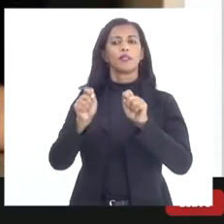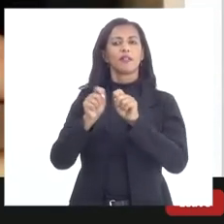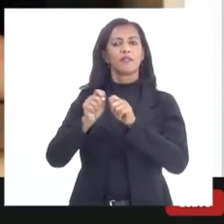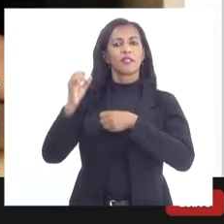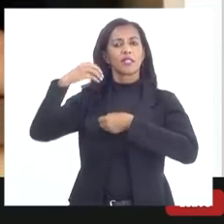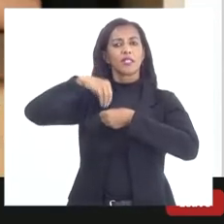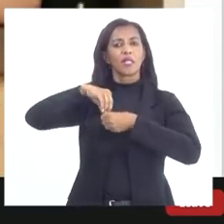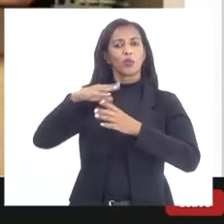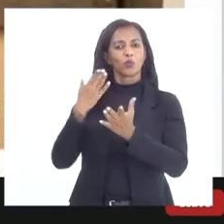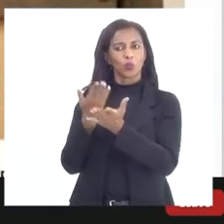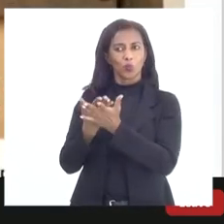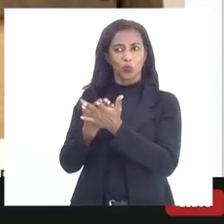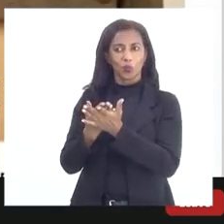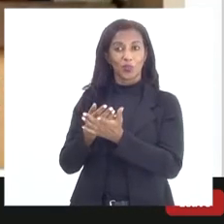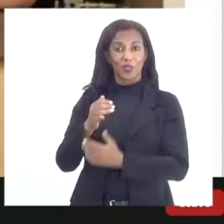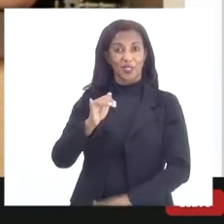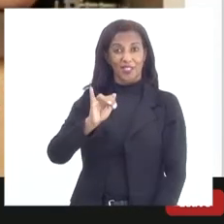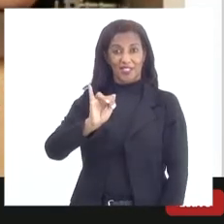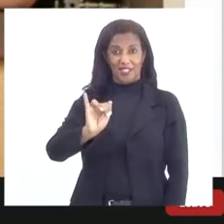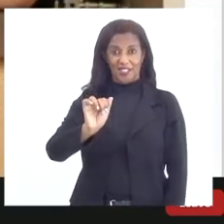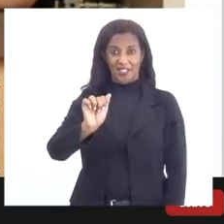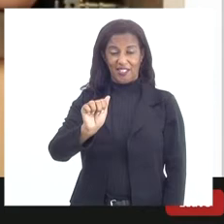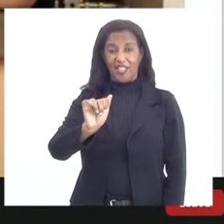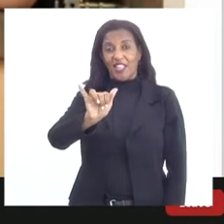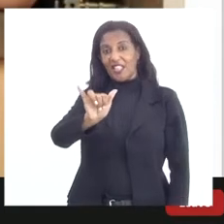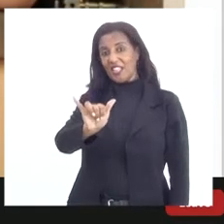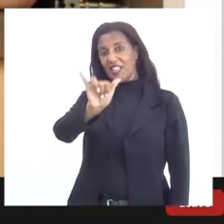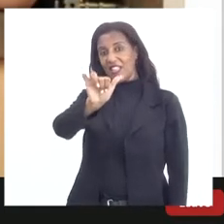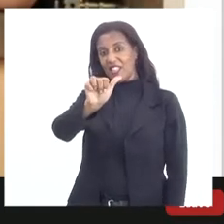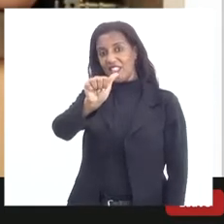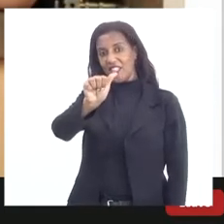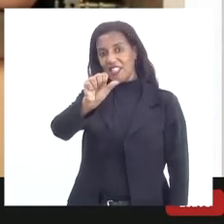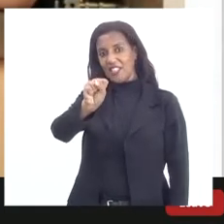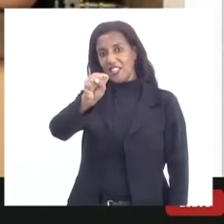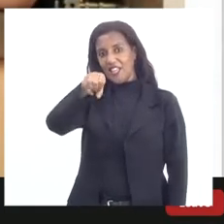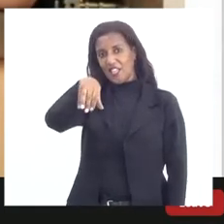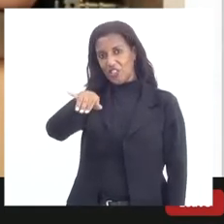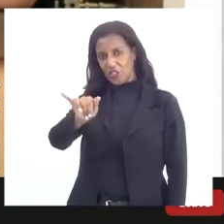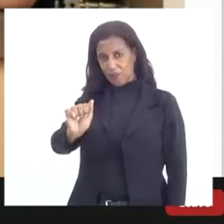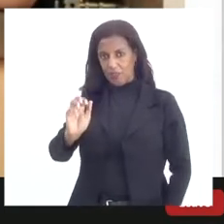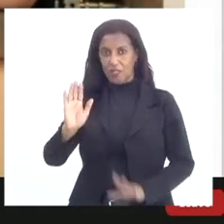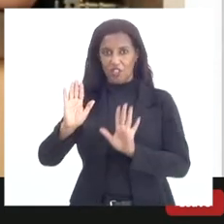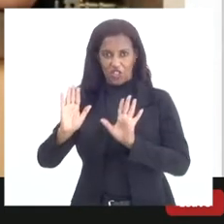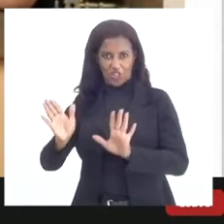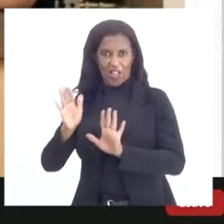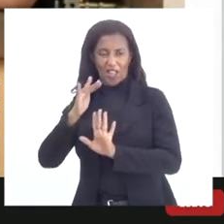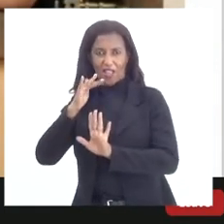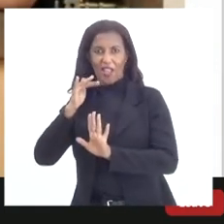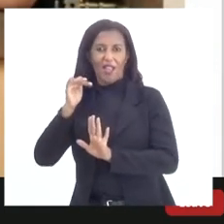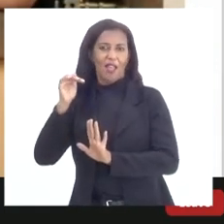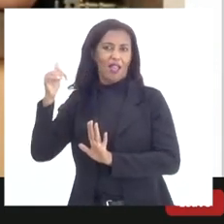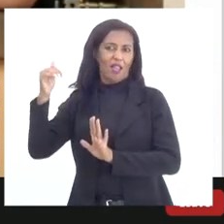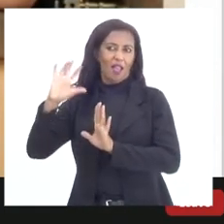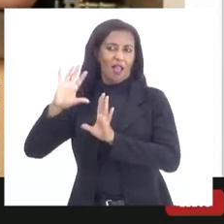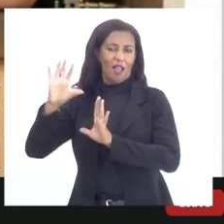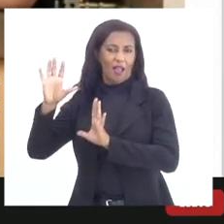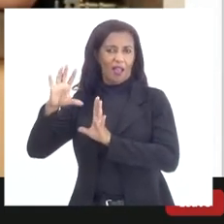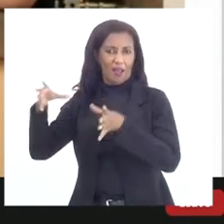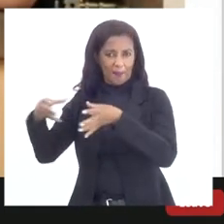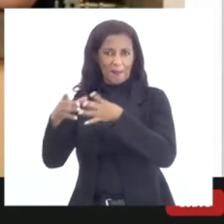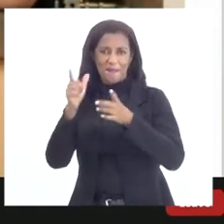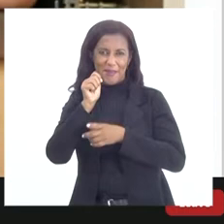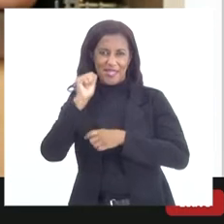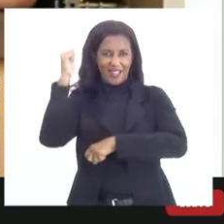Querer. Essa é a Yasmin, da casa da Yaomi Dareuá, falecida já há algum tempo, e ela diz: o terreiro é o